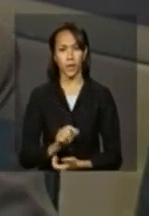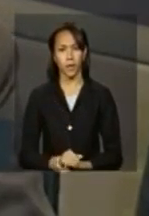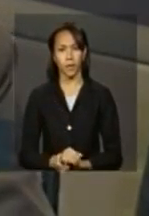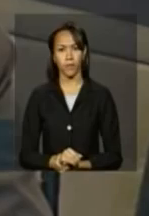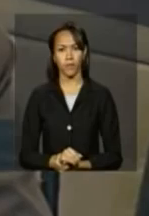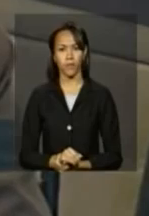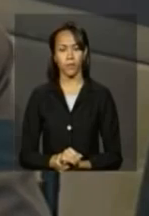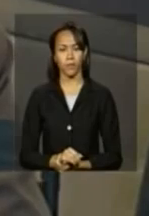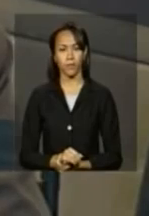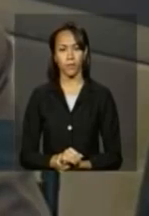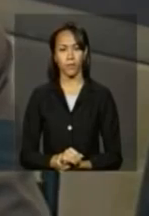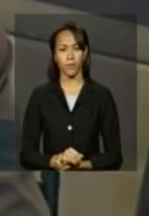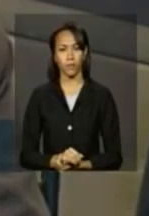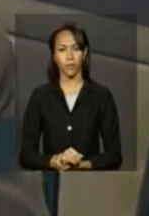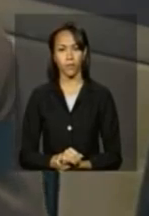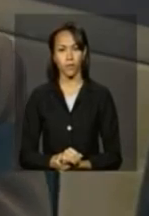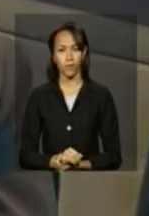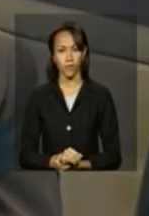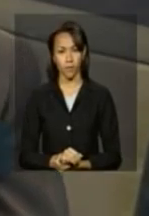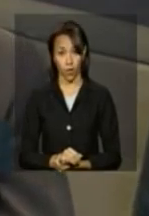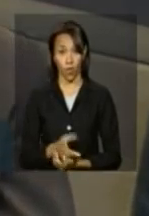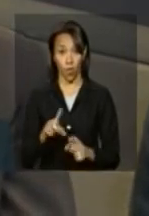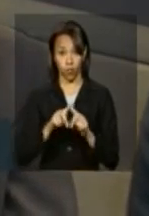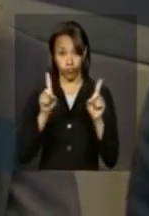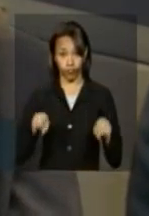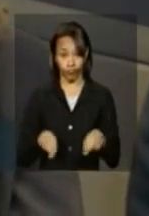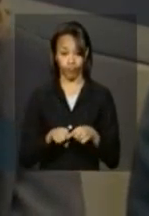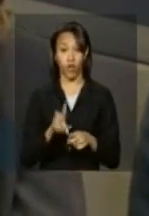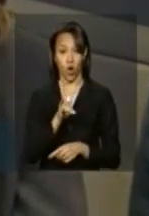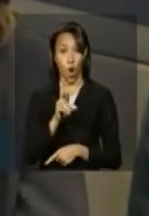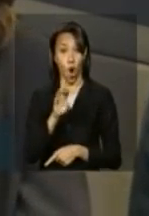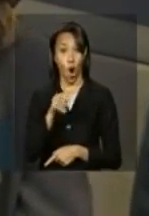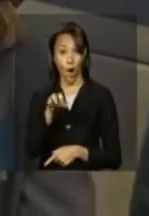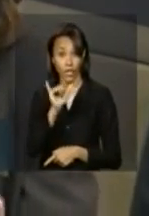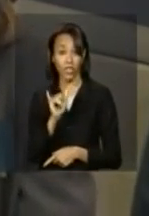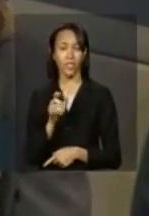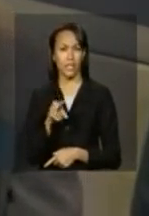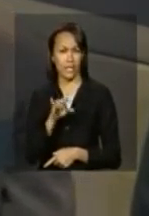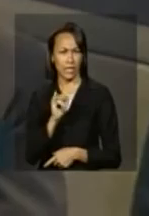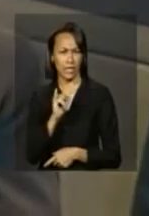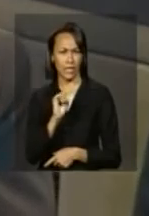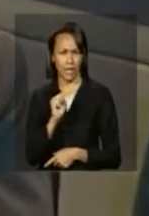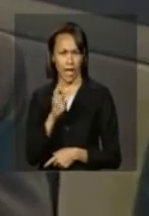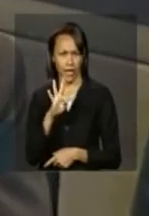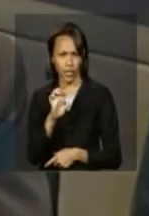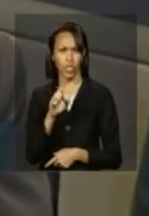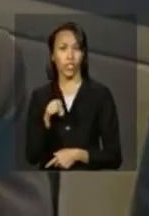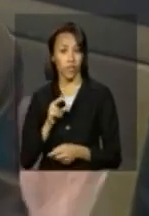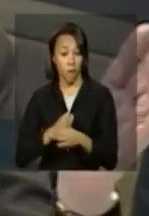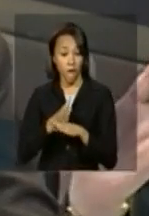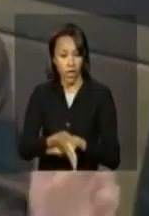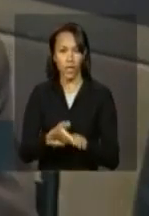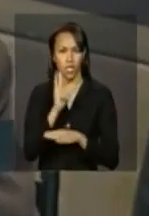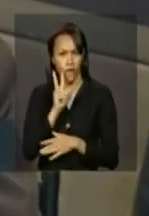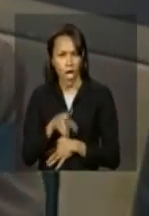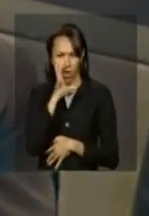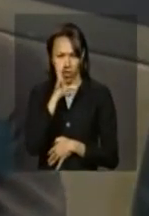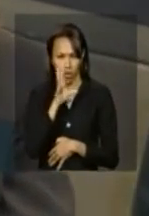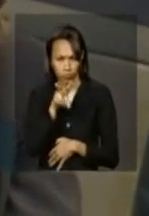PAC, não, com o hot site do PAC, será possível que as informações que eu tradicionalmente apresento aqui